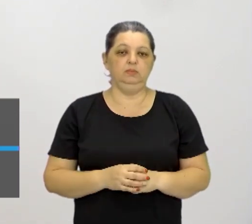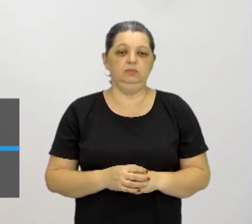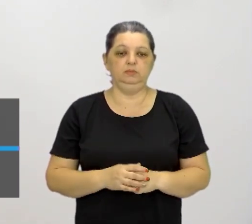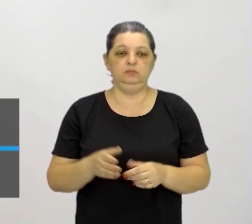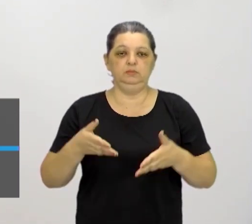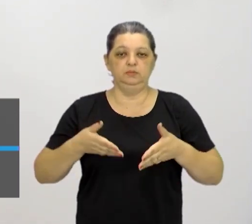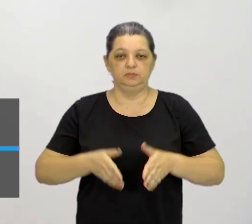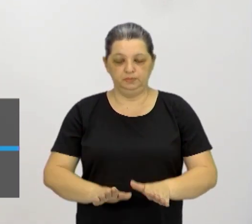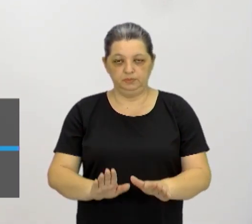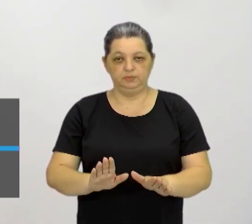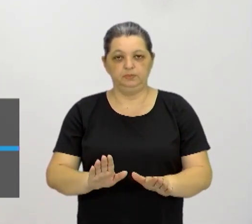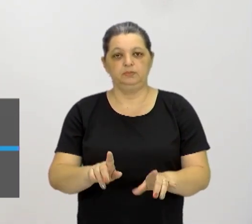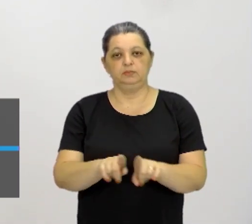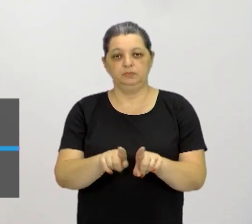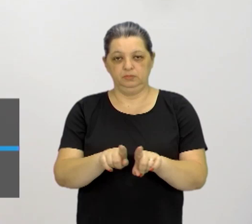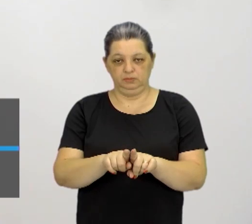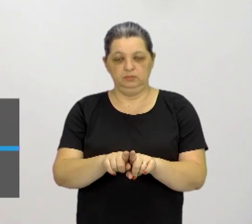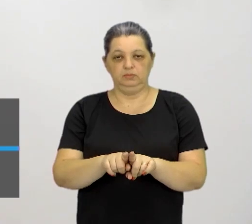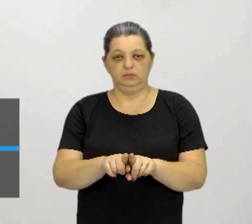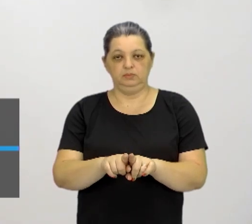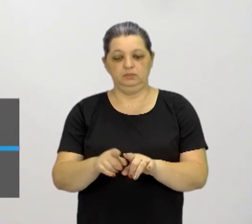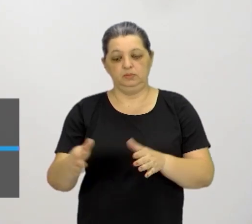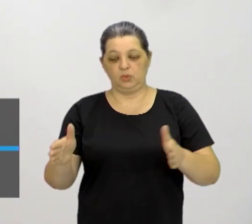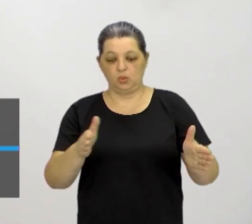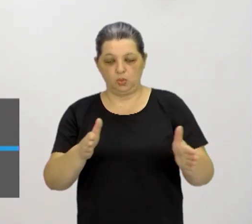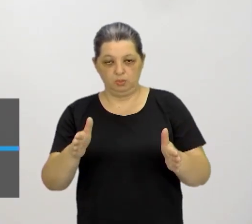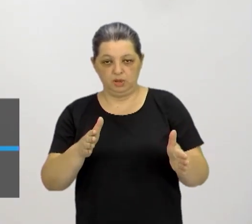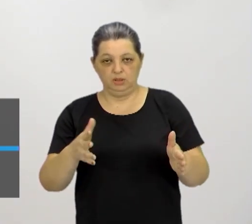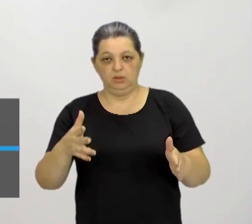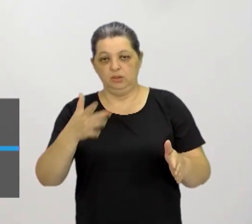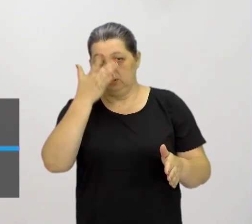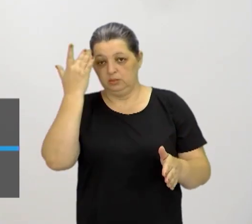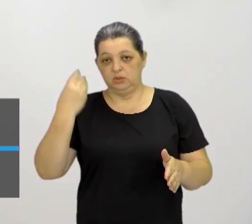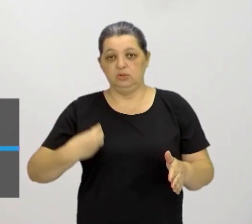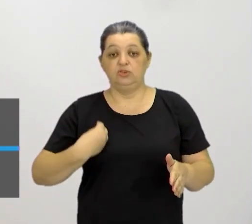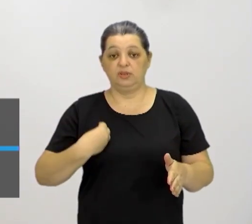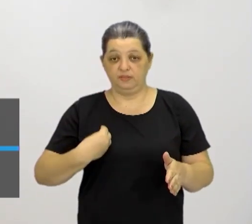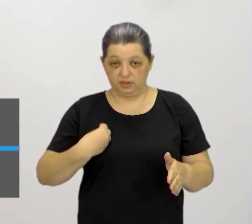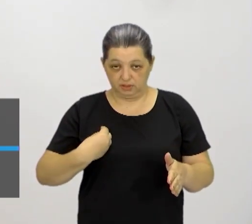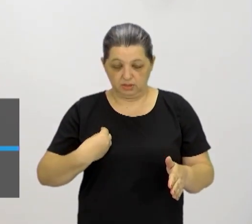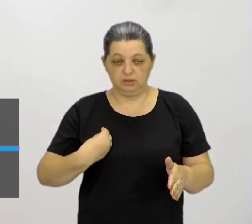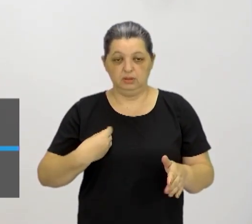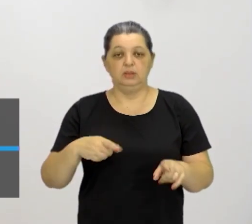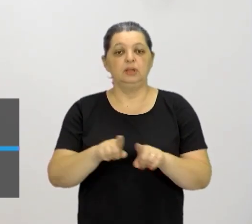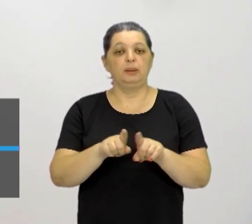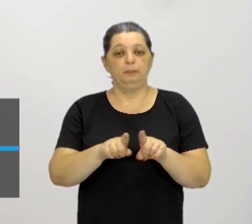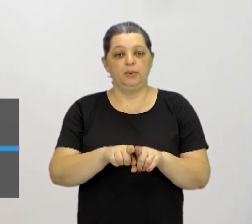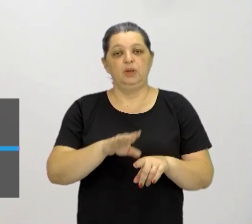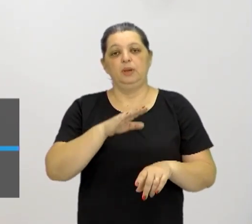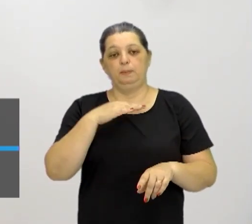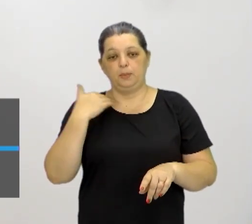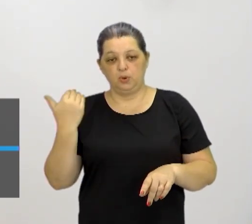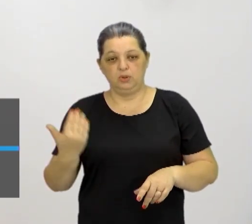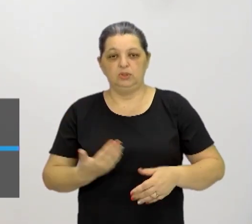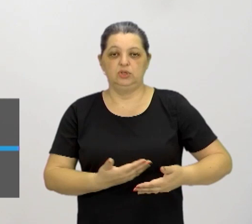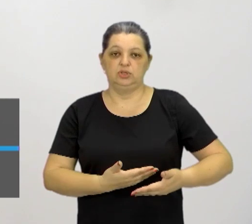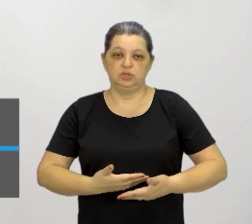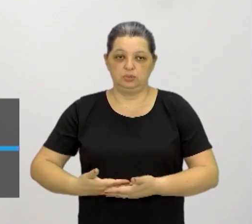natalidade, o tempo que as pessoas vivem e a mortalidade infantil também. Tudo